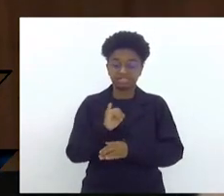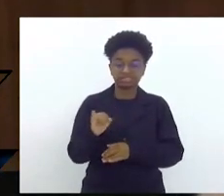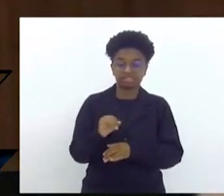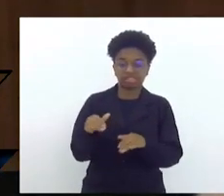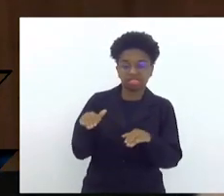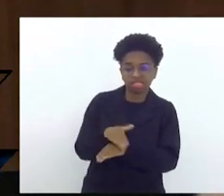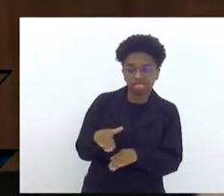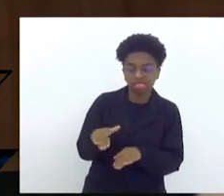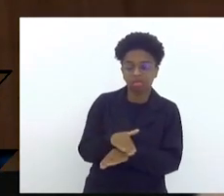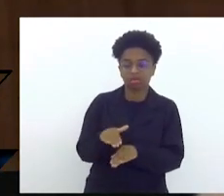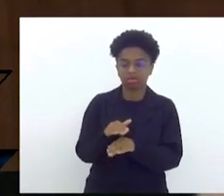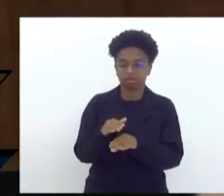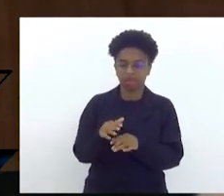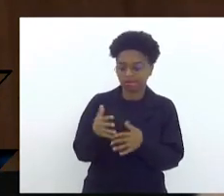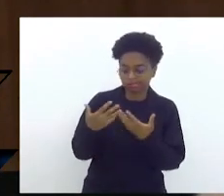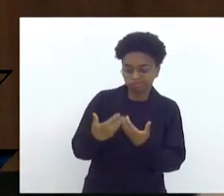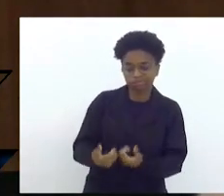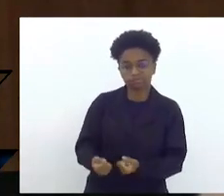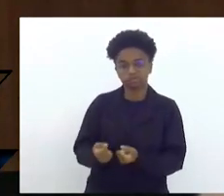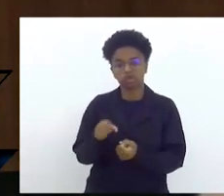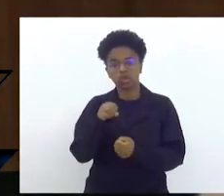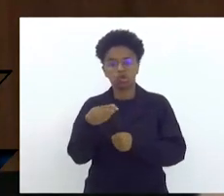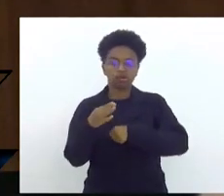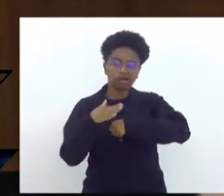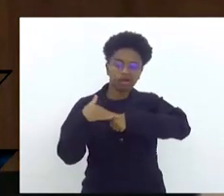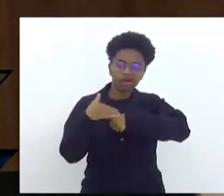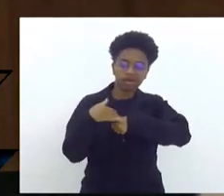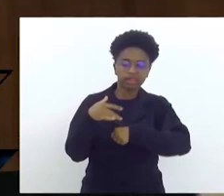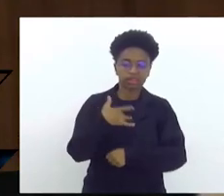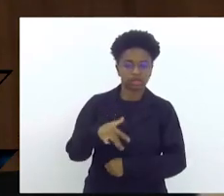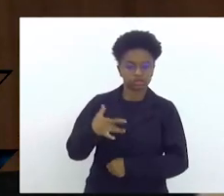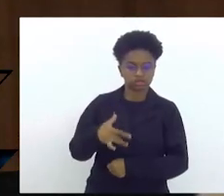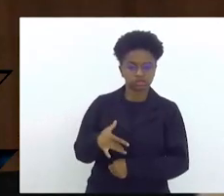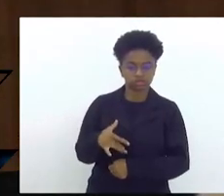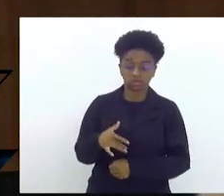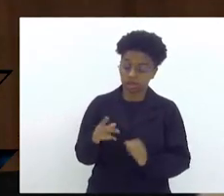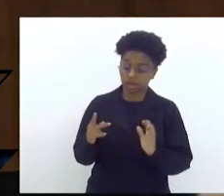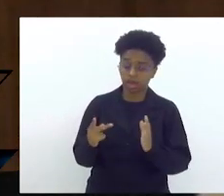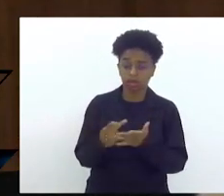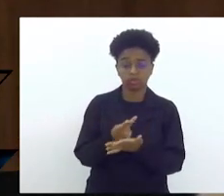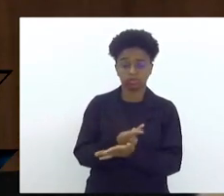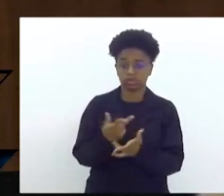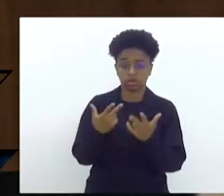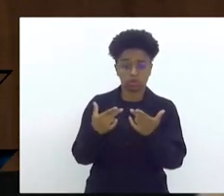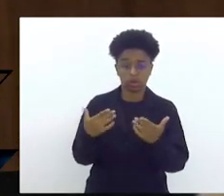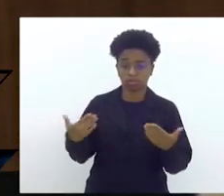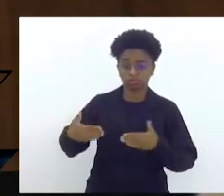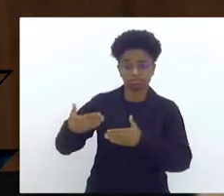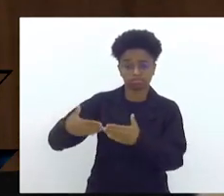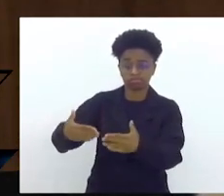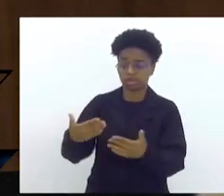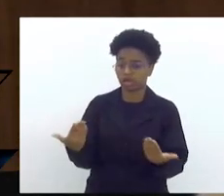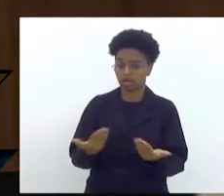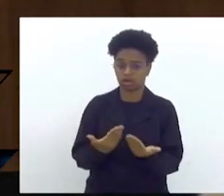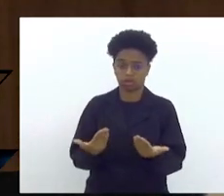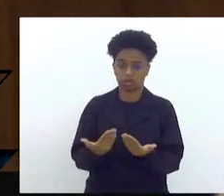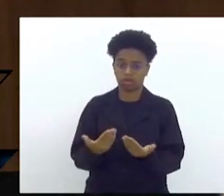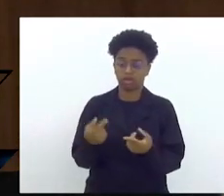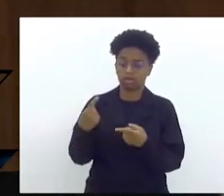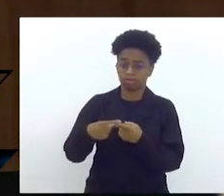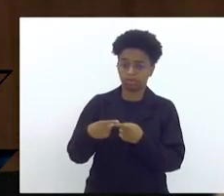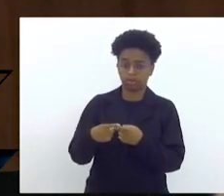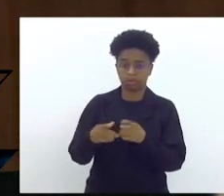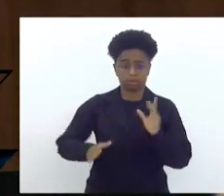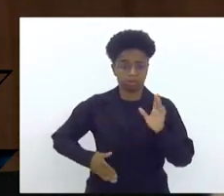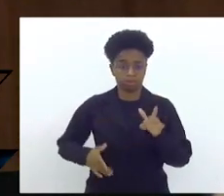baixando cabeça se ficar passando a mão na cabecinha vai acontecer o que vem acontecendo cada vez mais o tráfico